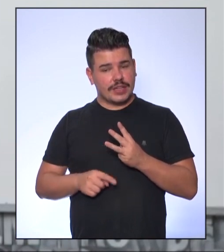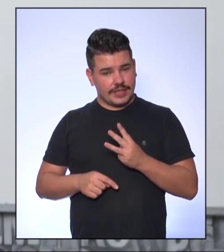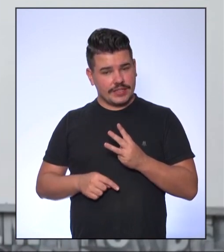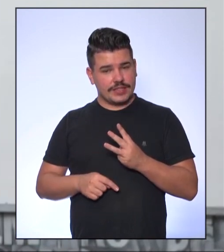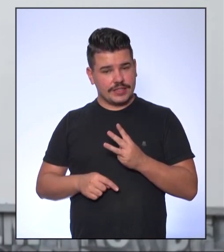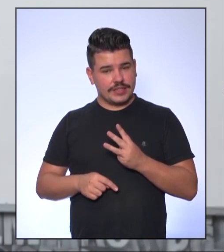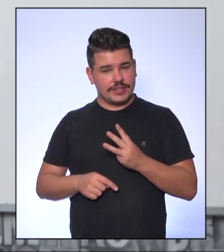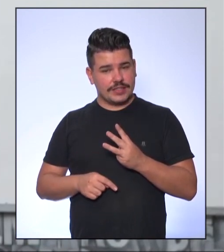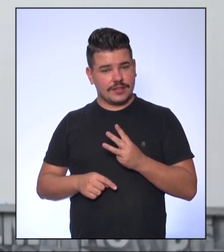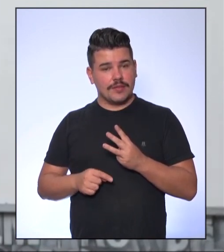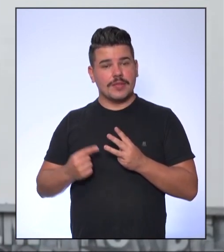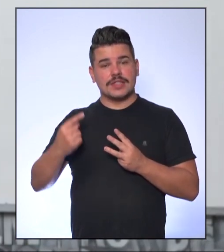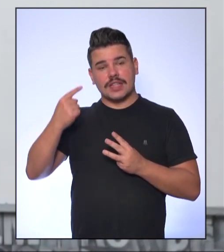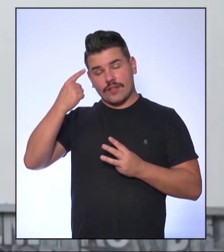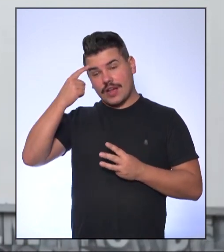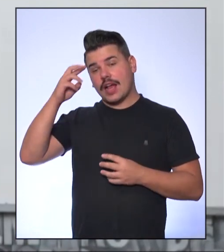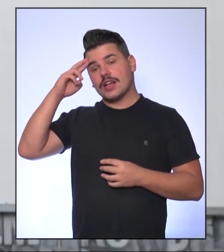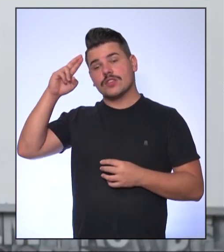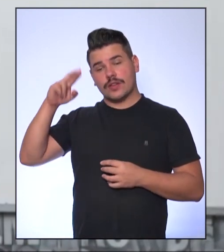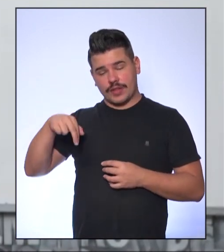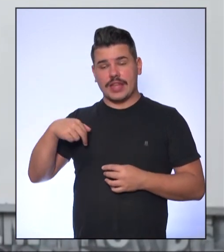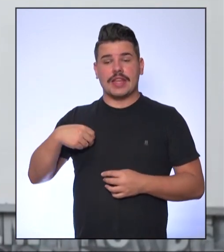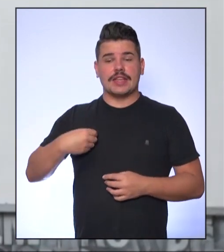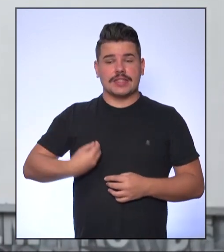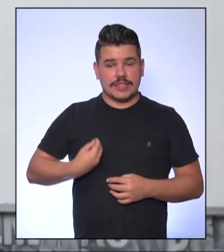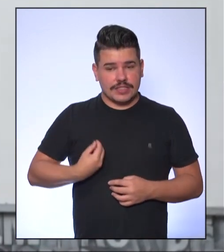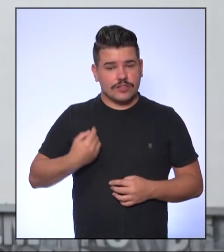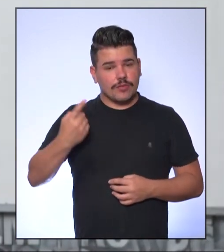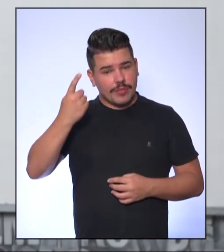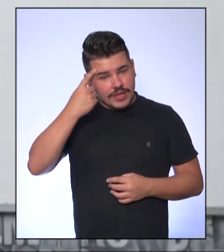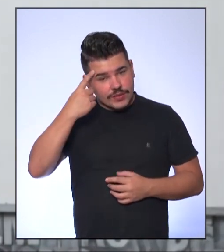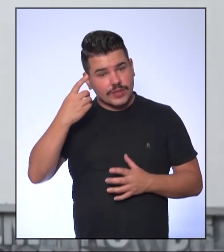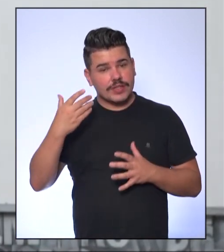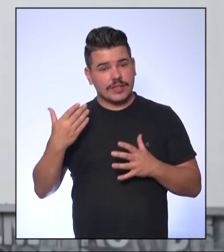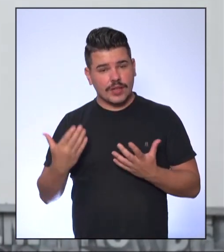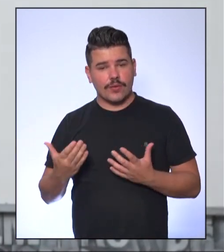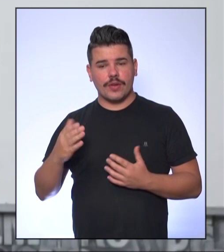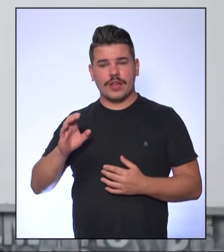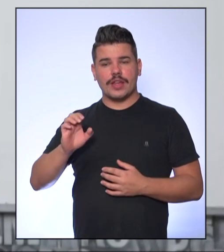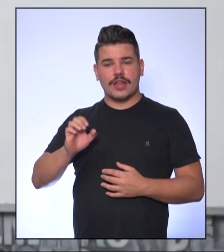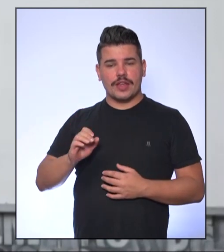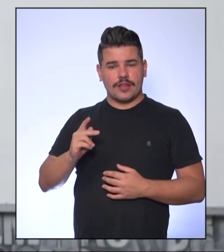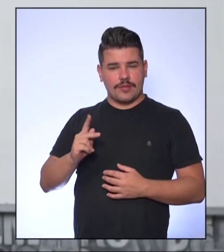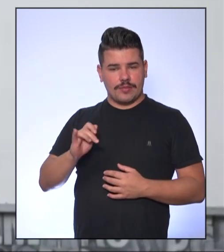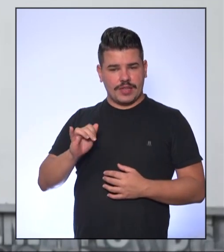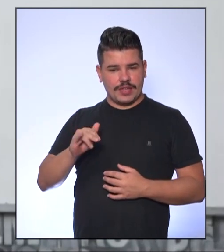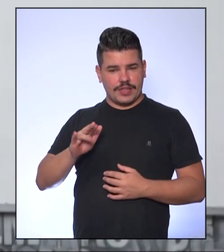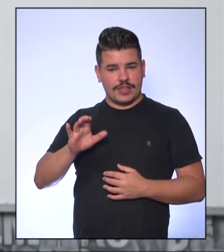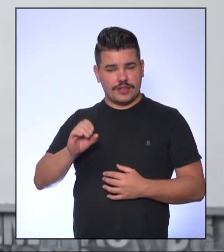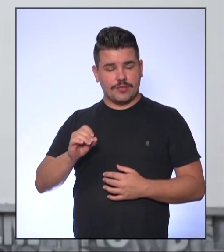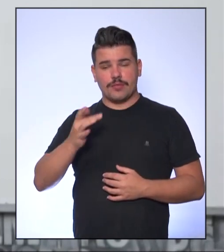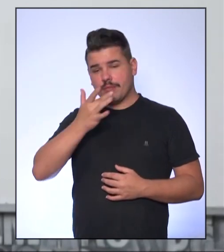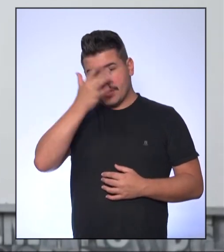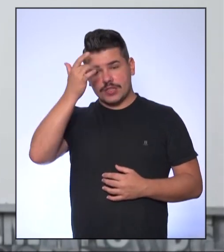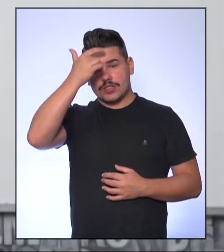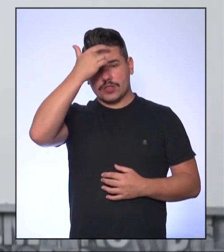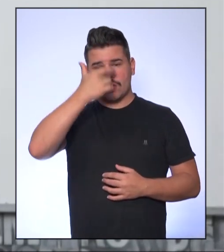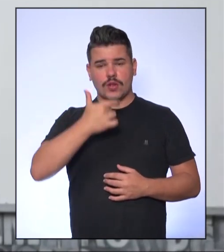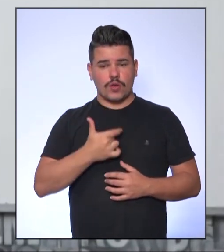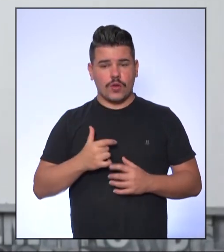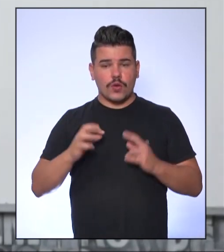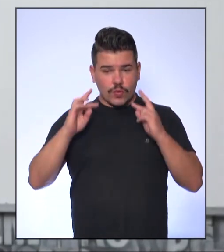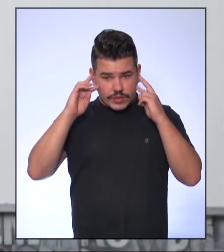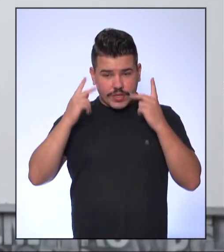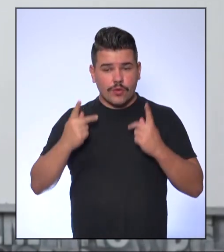Descartes, racionalista, eu penso logo existo, para o empirismo, o homem é uma tábula rasa, uma folha em branco que vai